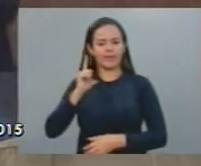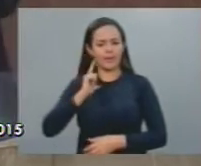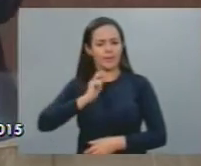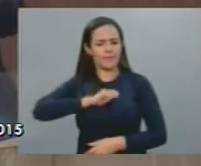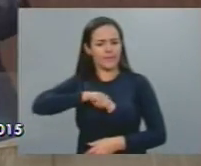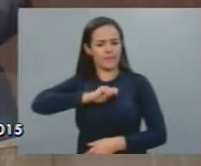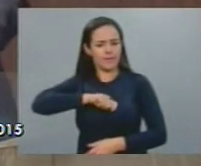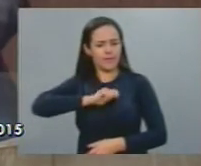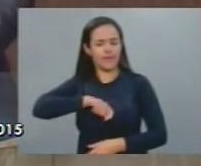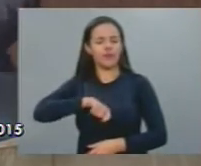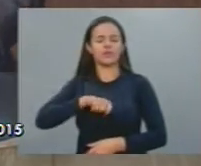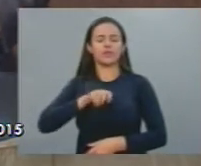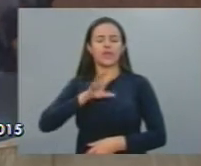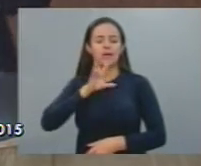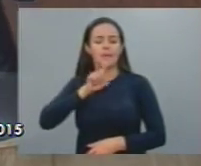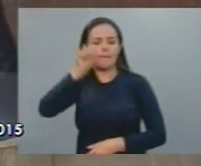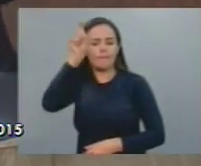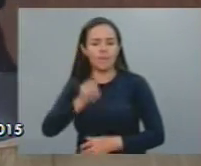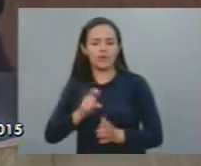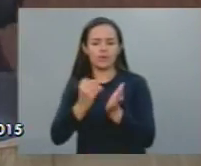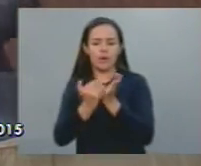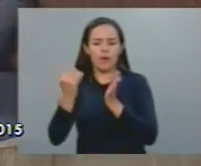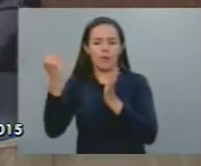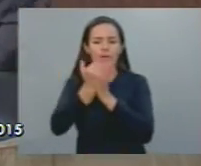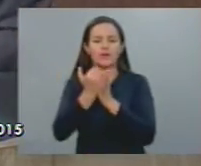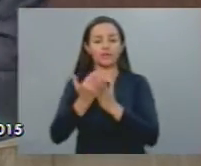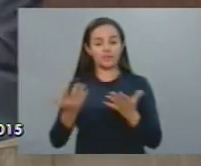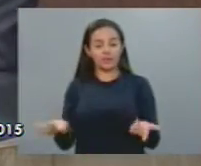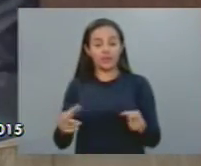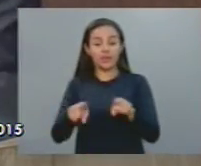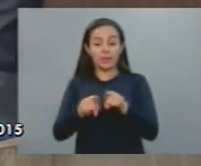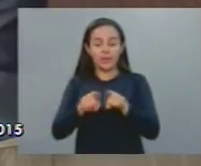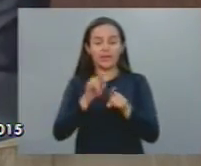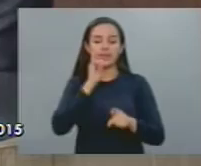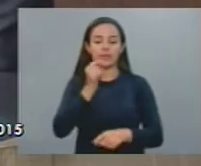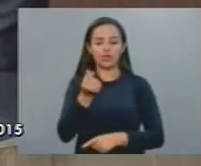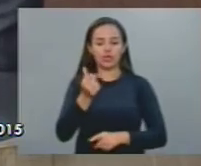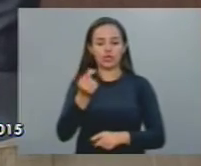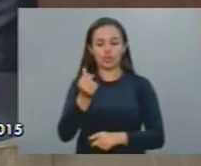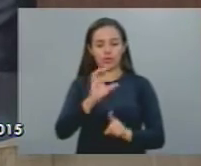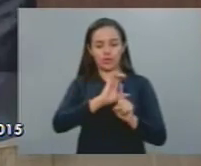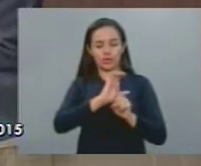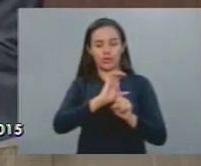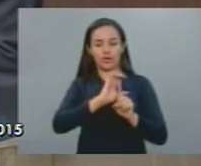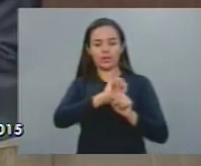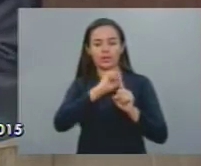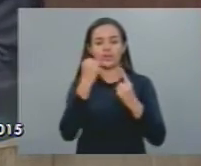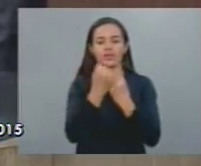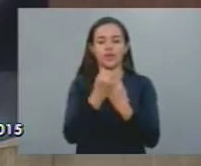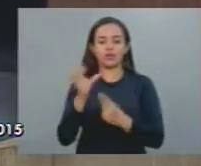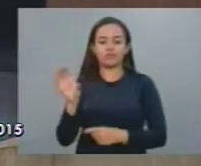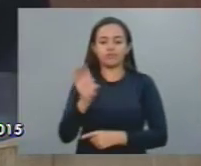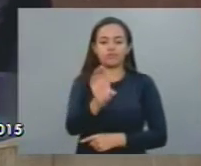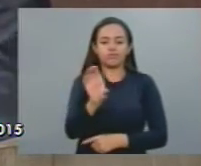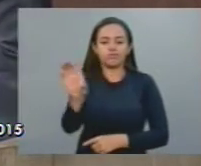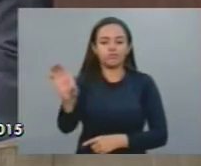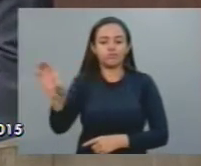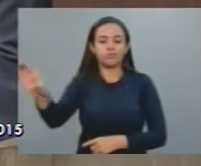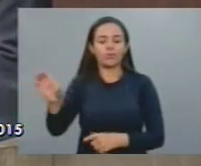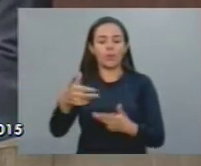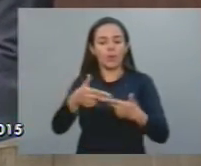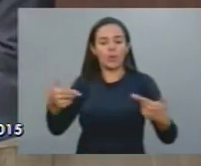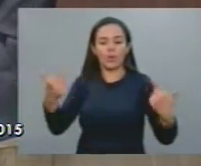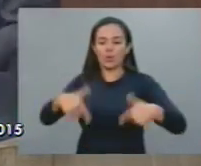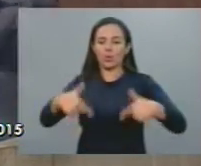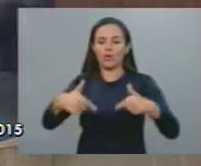perversa rotina. Restrição de investimentos sociais, restrição e destituição de